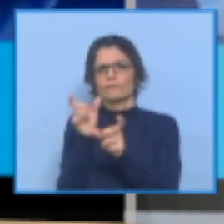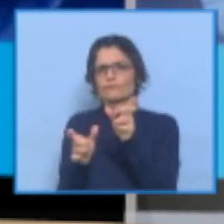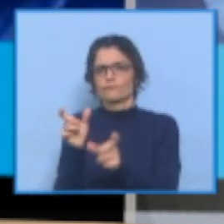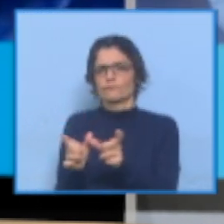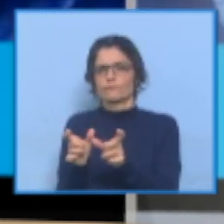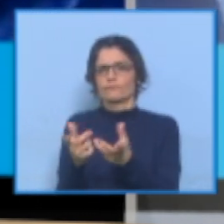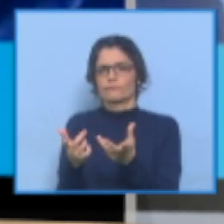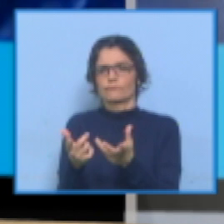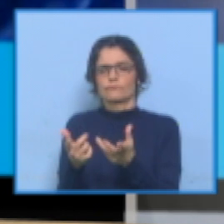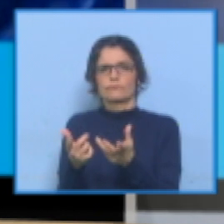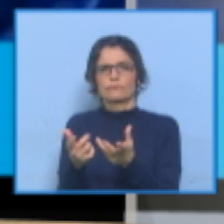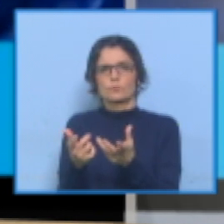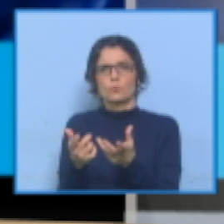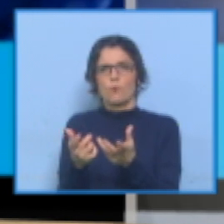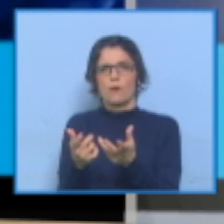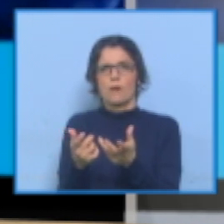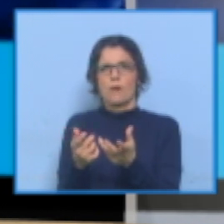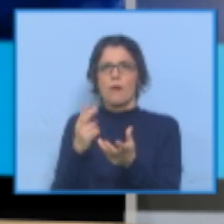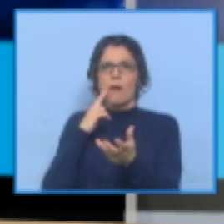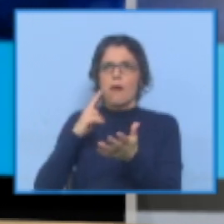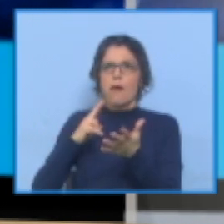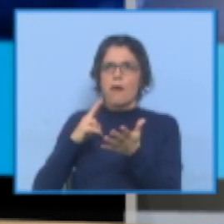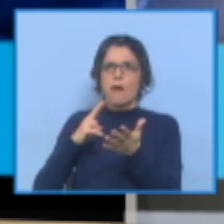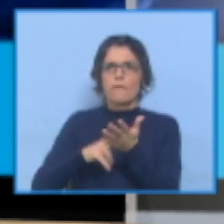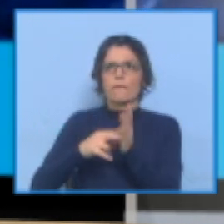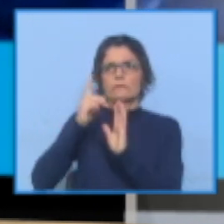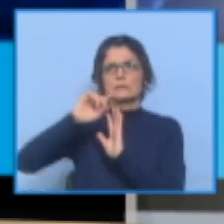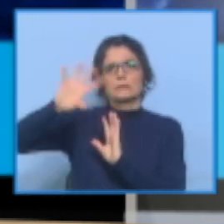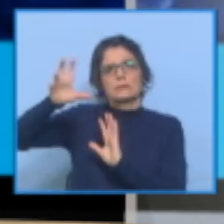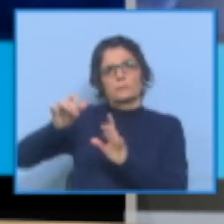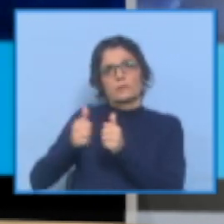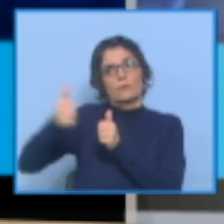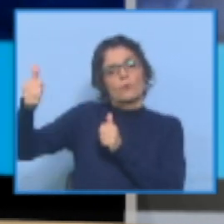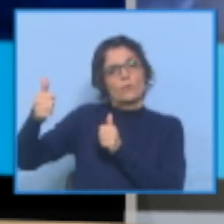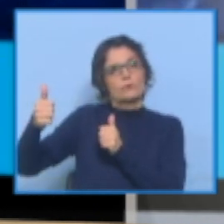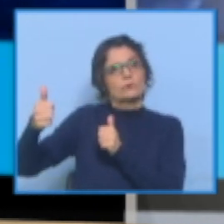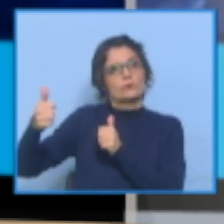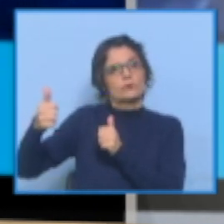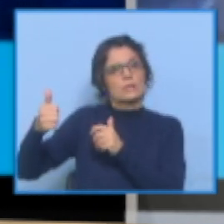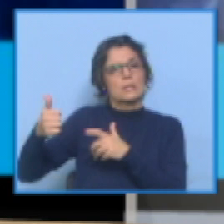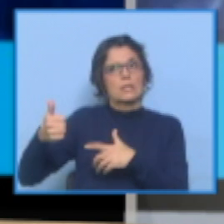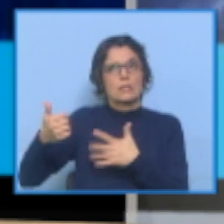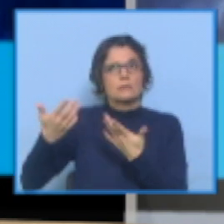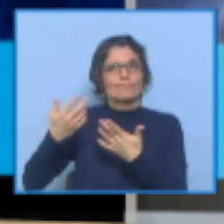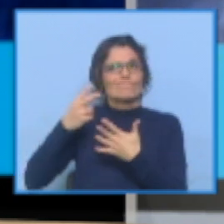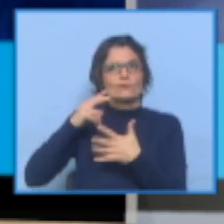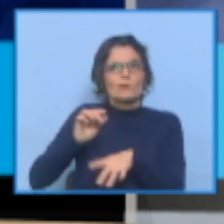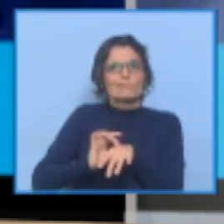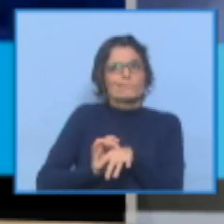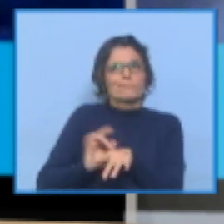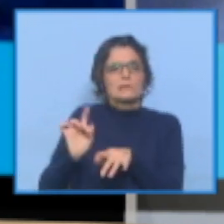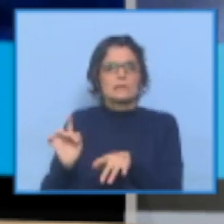de países distantes de Portugal, muitas vezes também ficamos com essa distância também da nossa mente, do nosso coração e, portanto, não sentimos